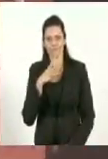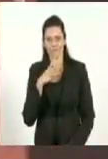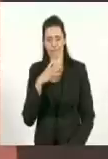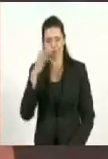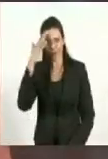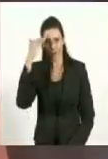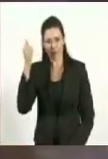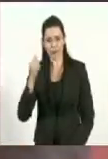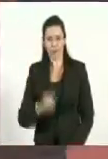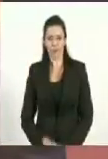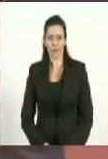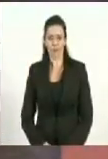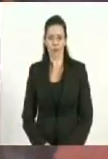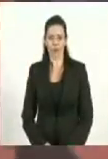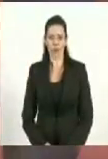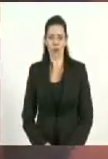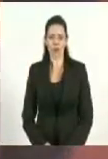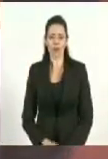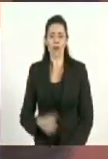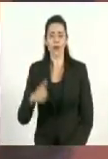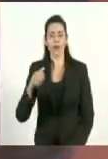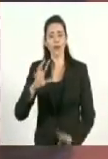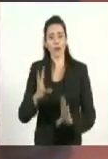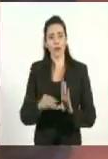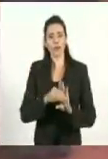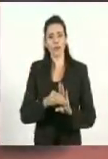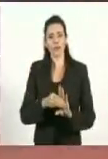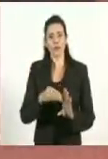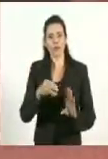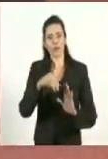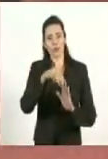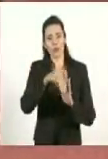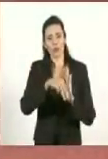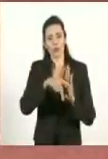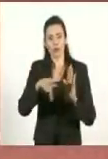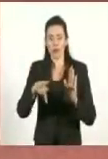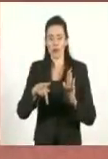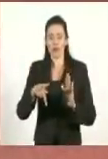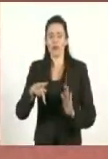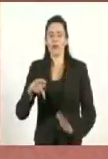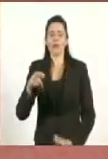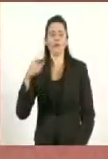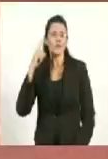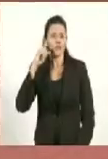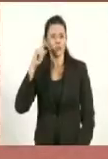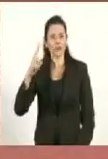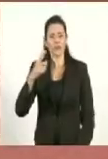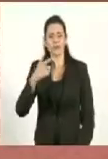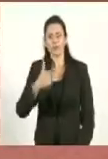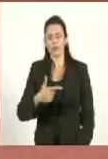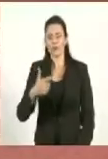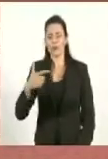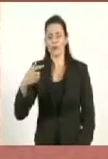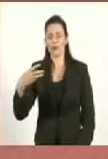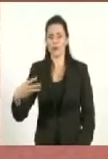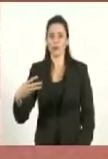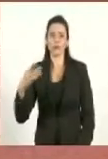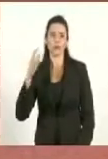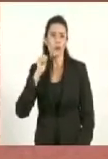Fica acrescido à medida provisória 198, de 23 de abril de 2015, o artigo 2º, parágrafo